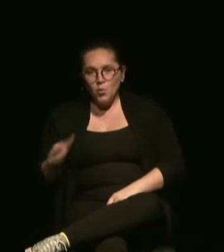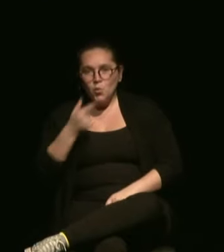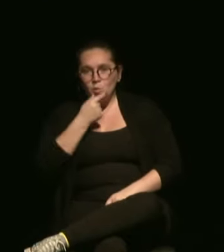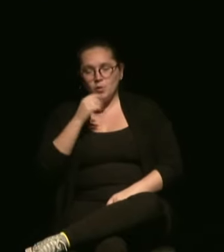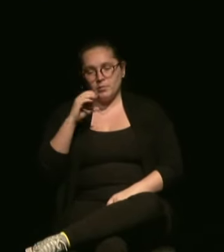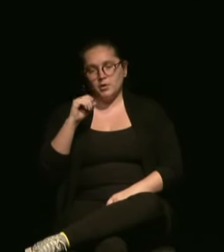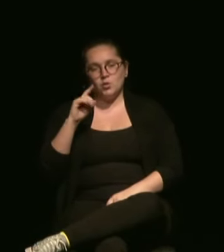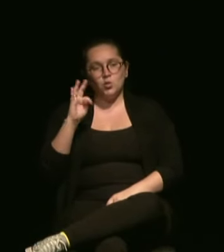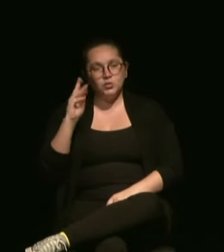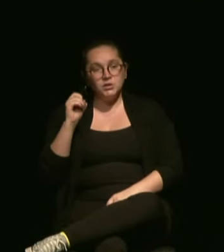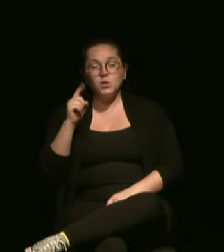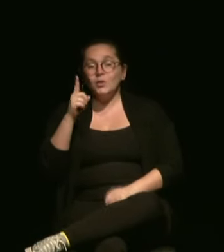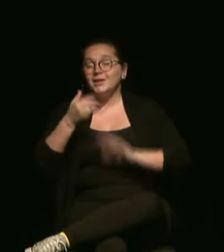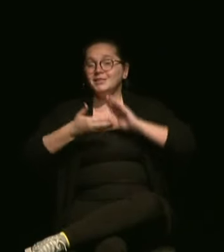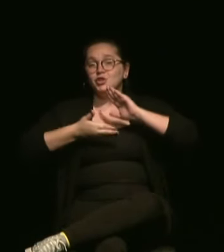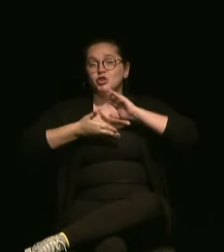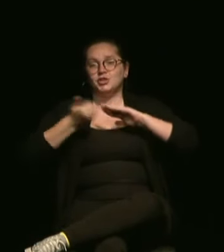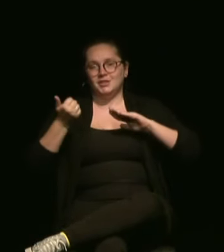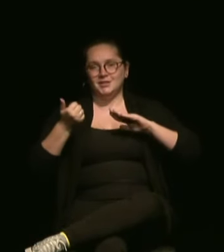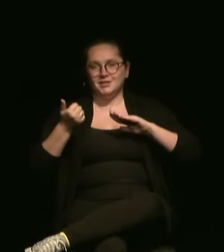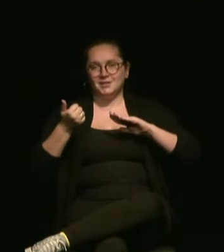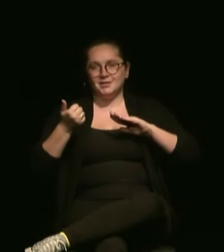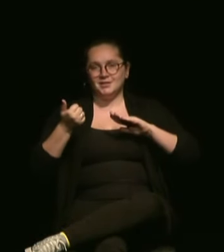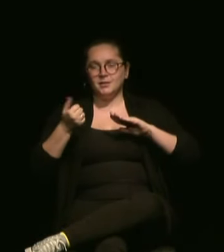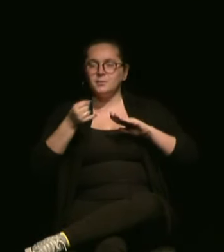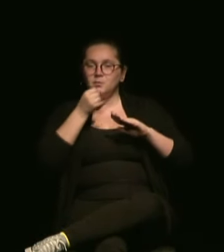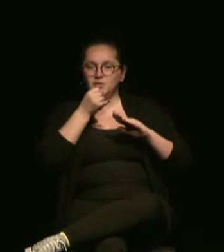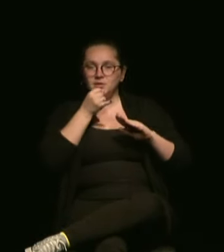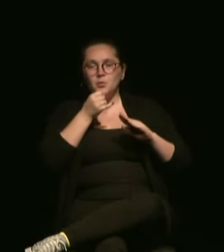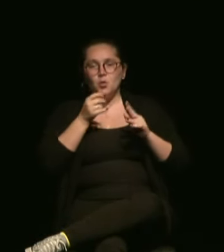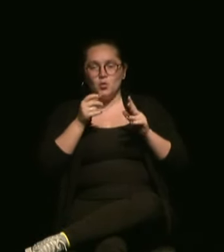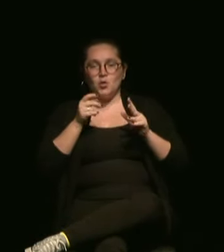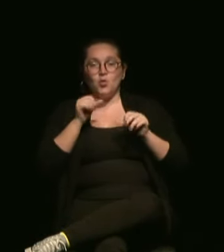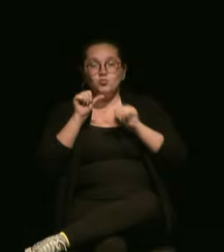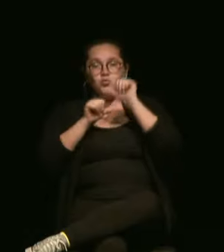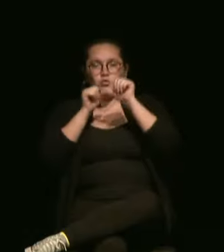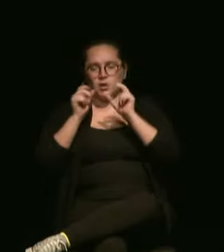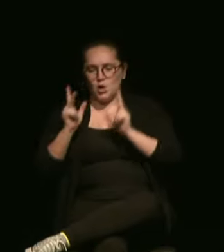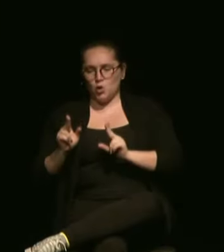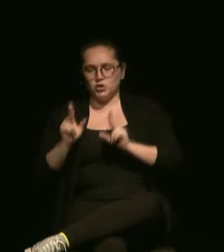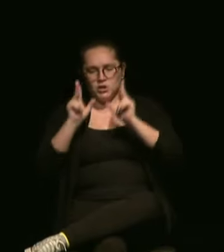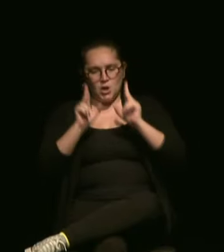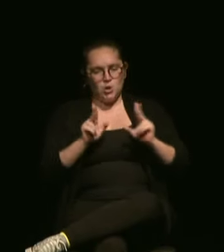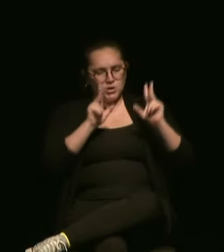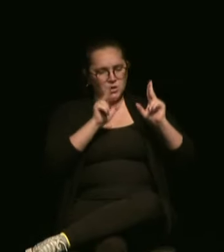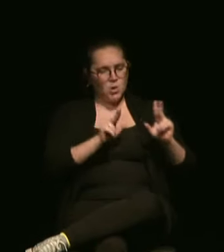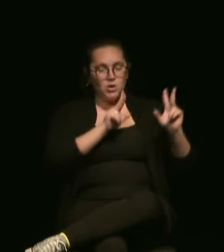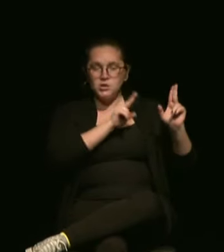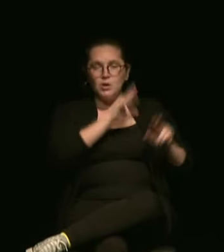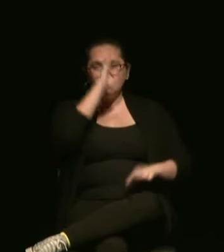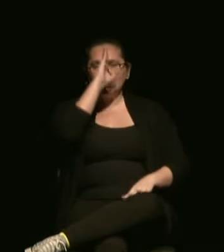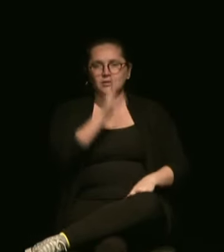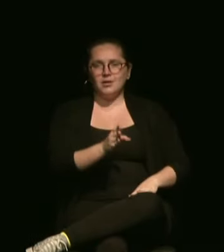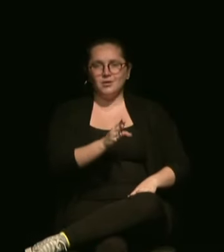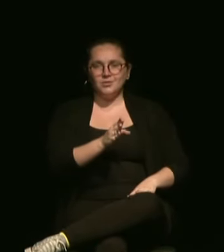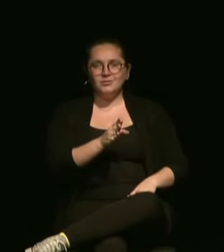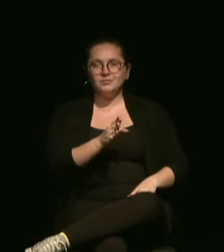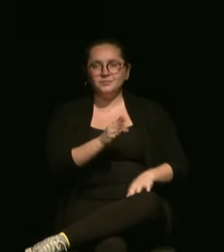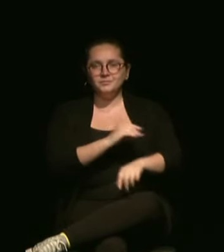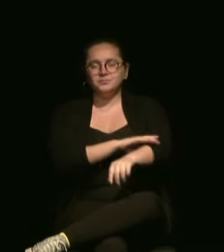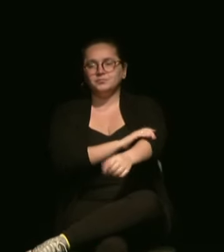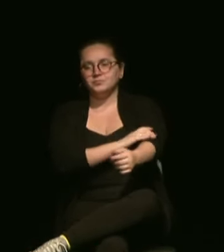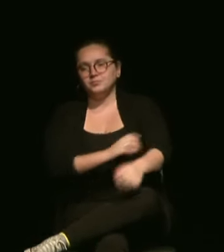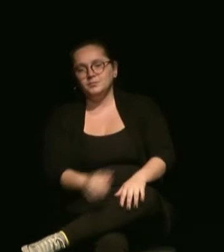planos de ilustração. Ele vai eliminar os planos que provam aquilo que está sendo dito.